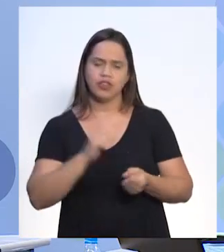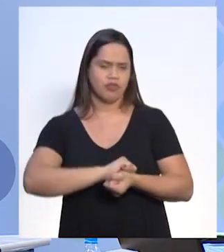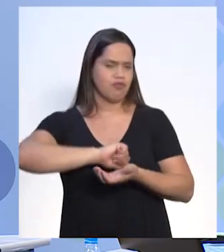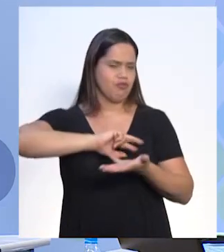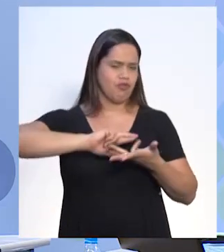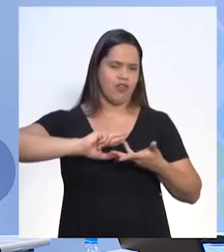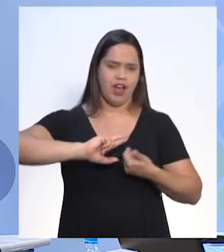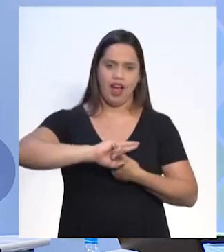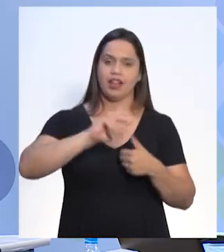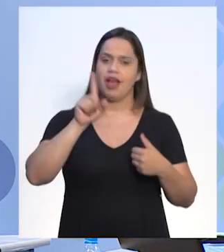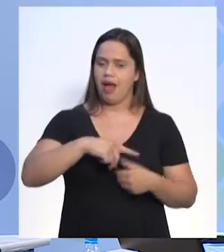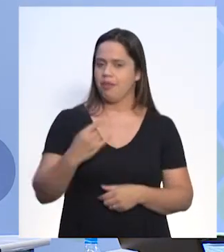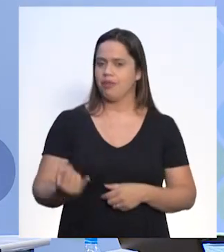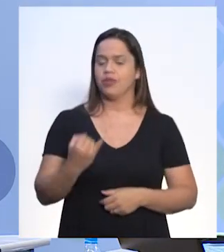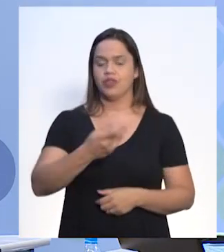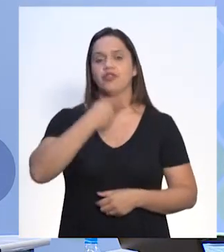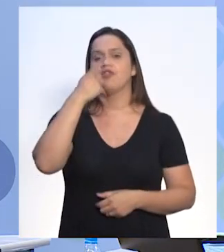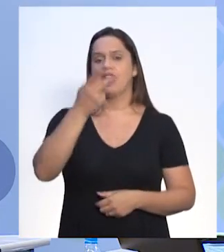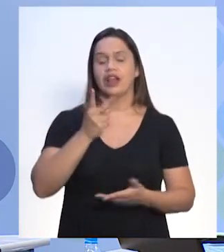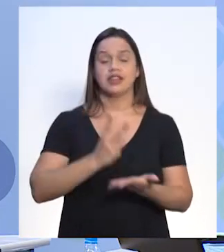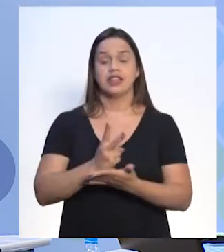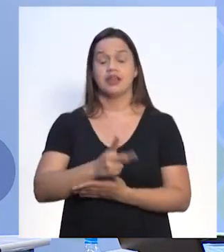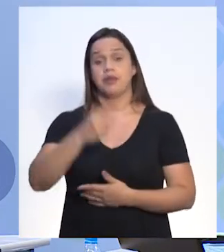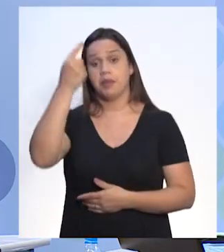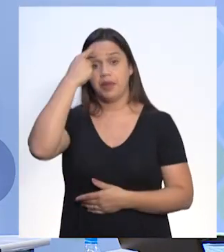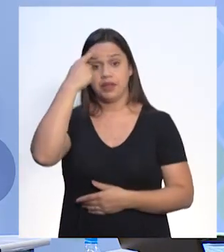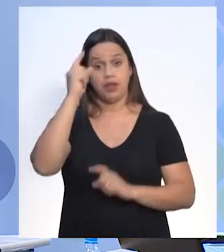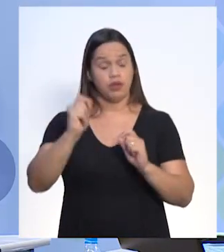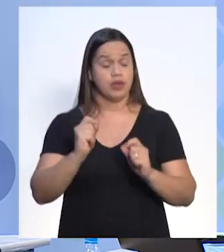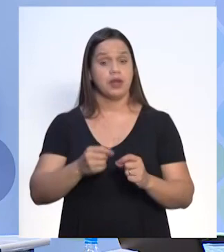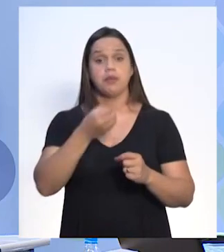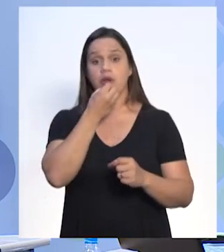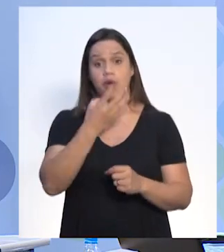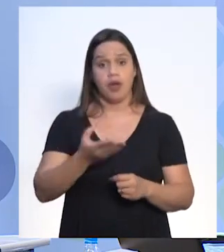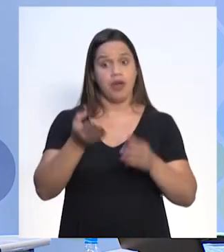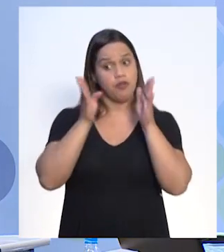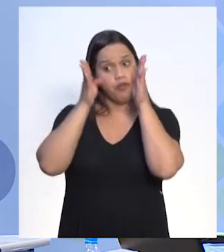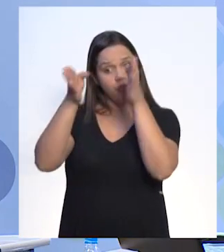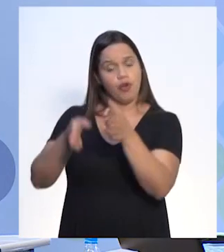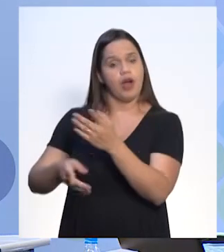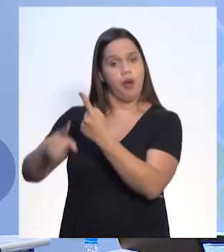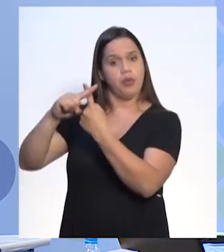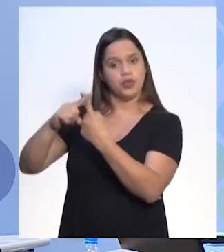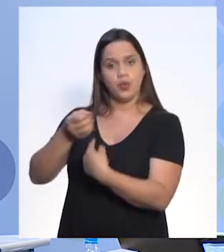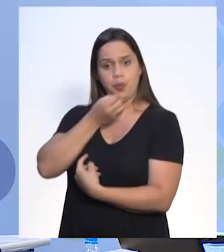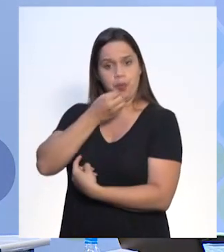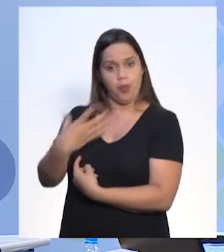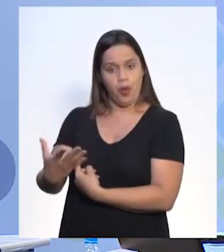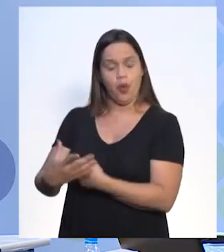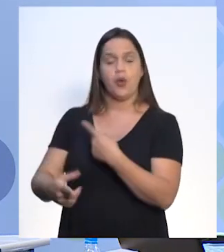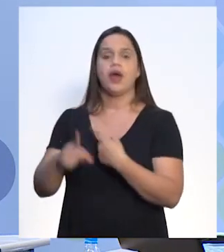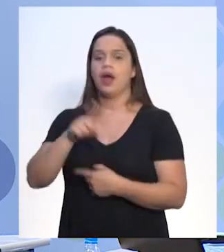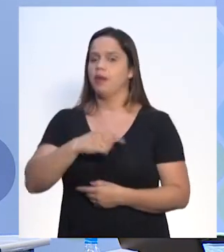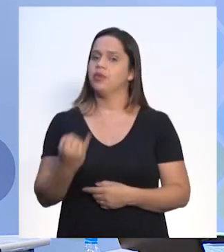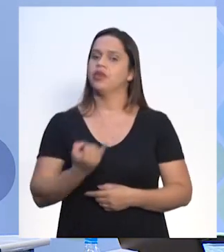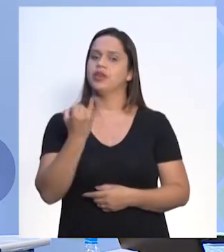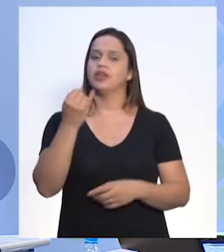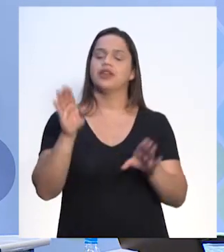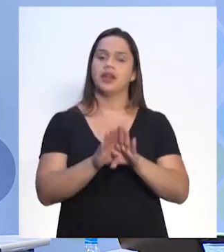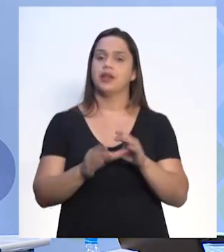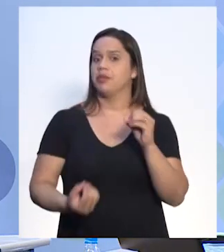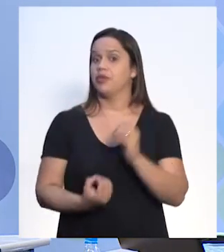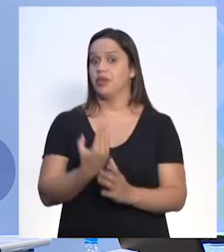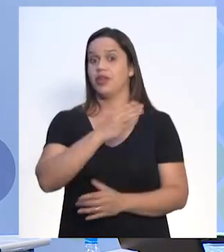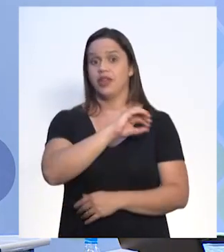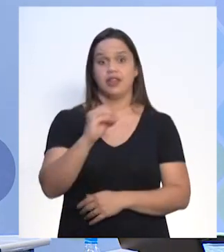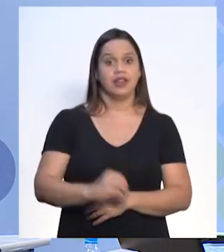sempre retratar dessa maneira, né, sempre pensar para o lado positivo. O importante é que esse ano também trouxe aí o Centro de